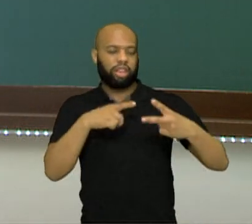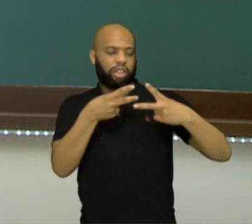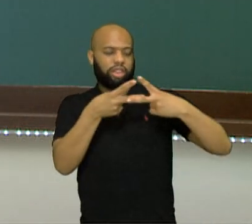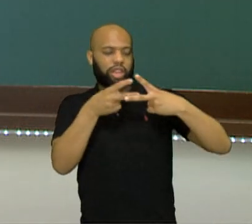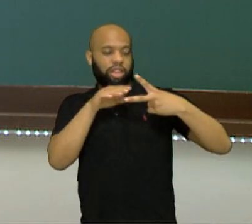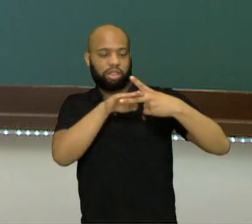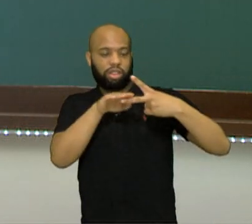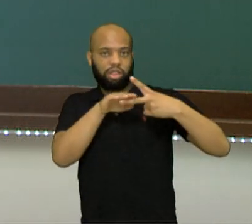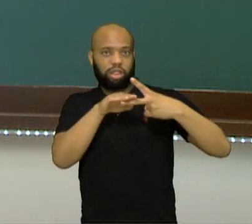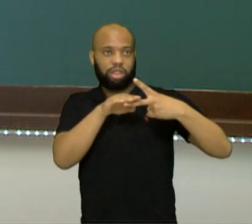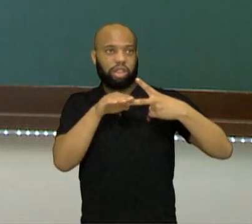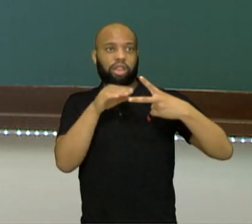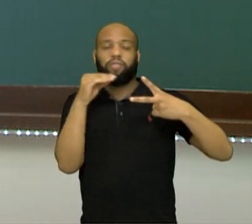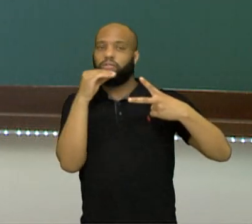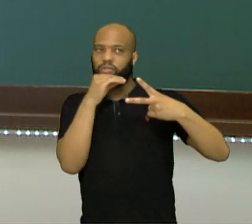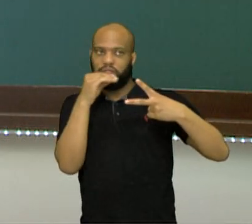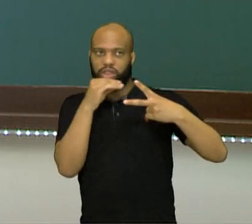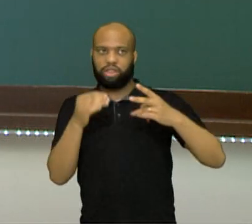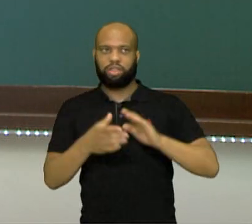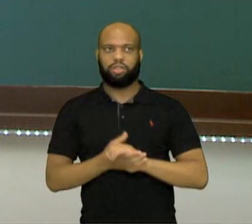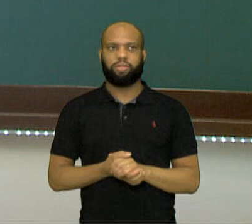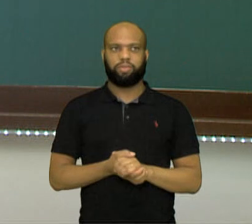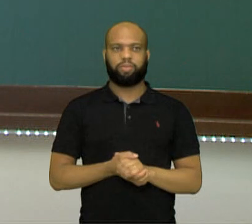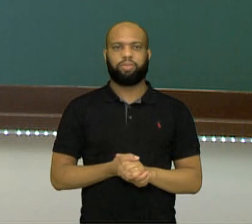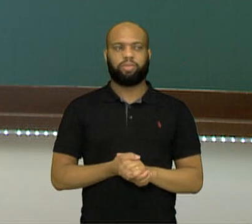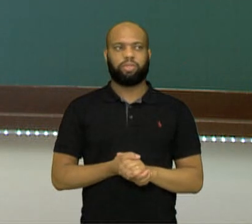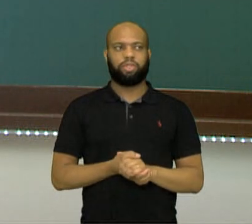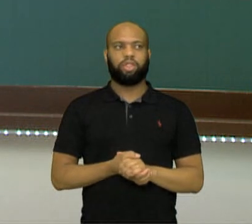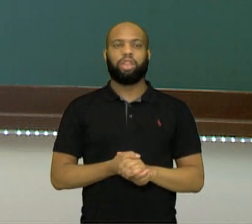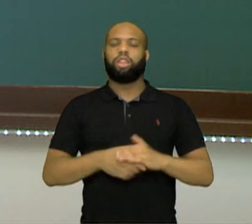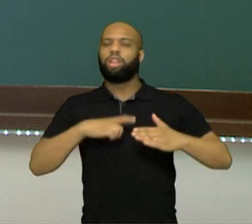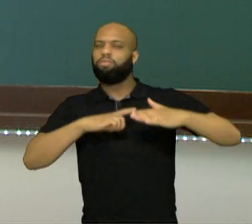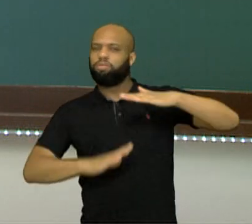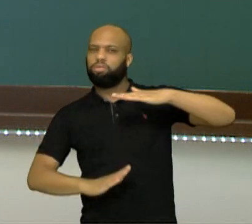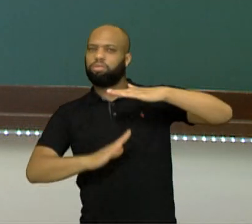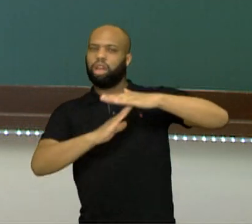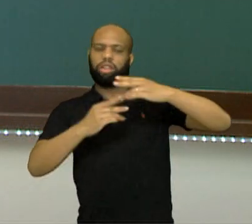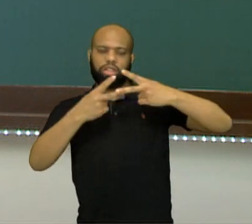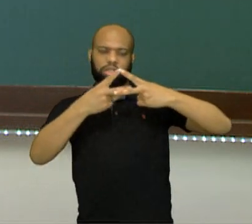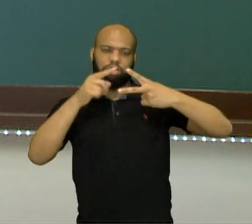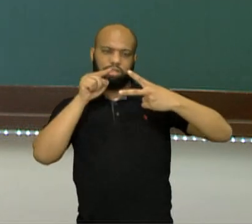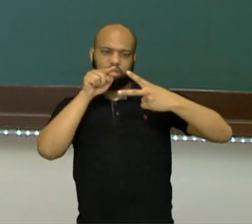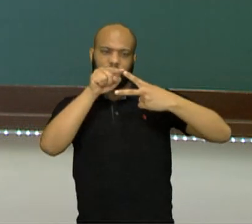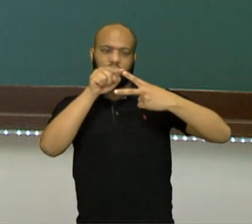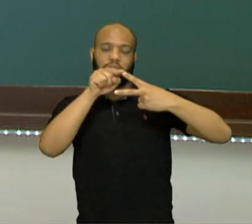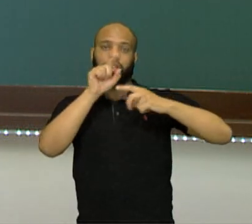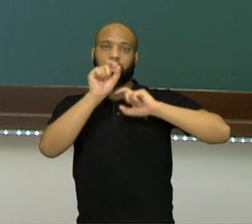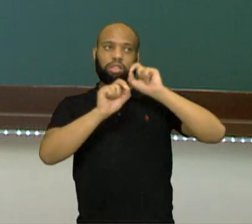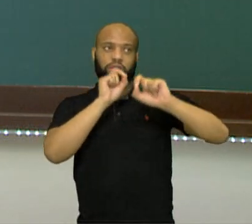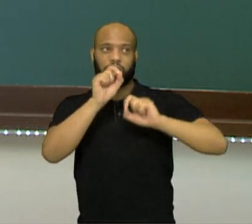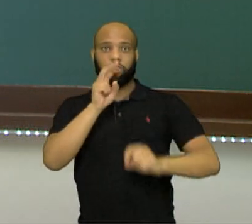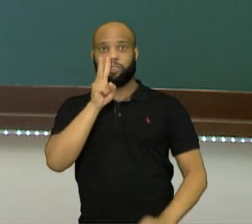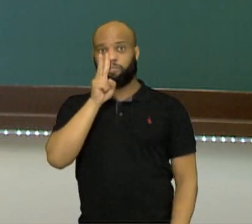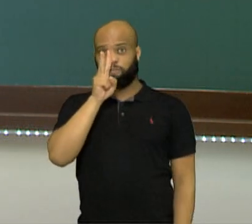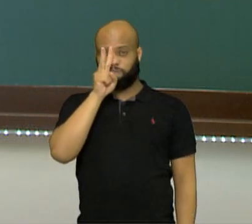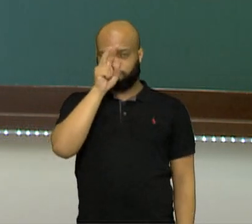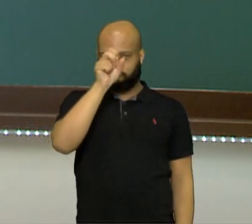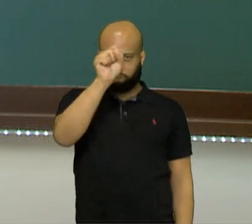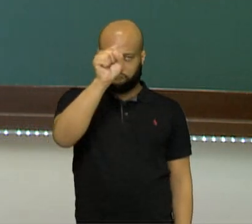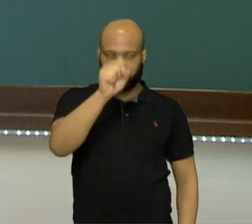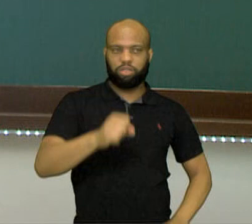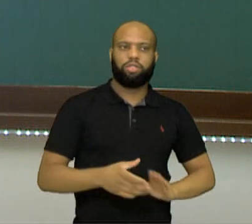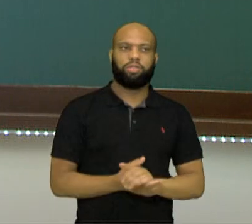é o argumento mais fraco. O ápice, né, o cume da pirâmide, é o argumento mais